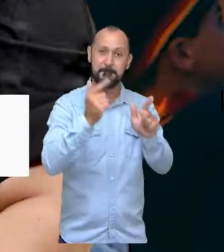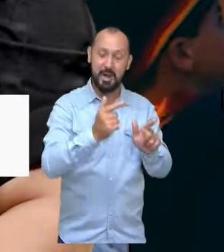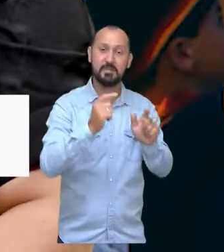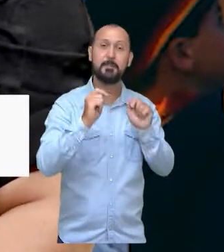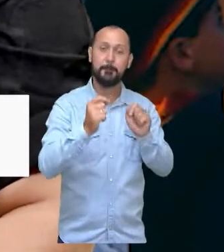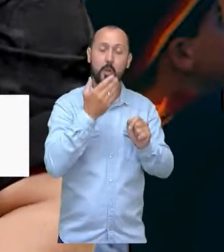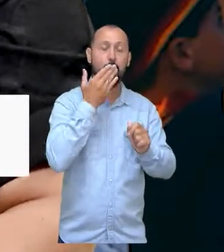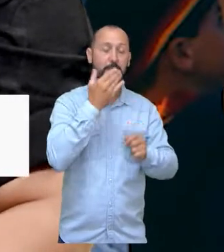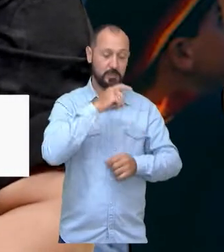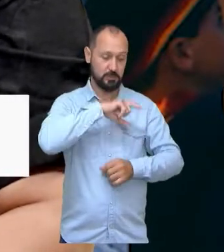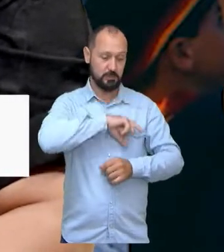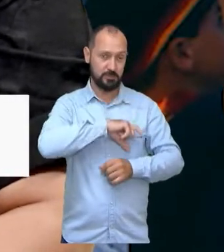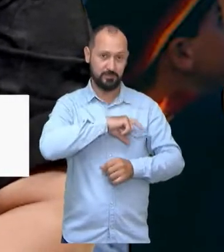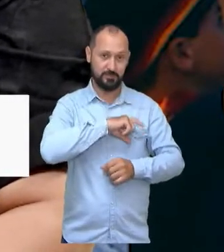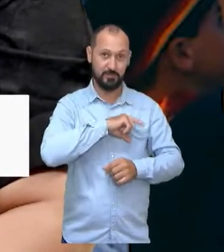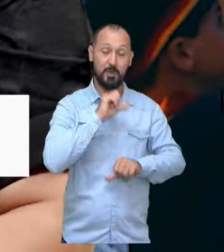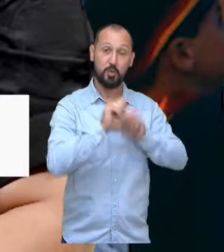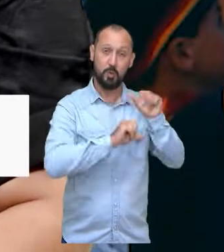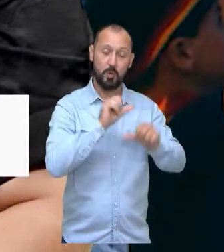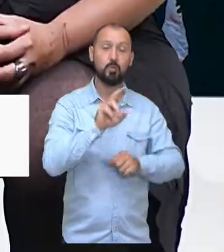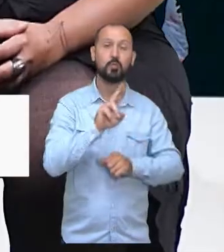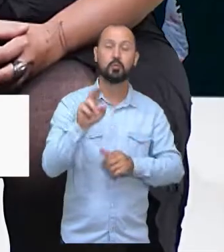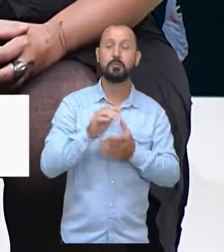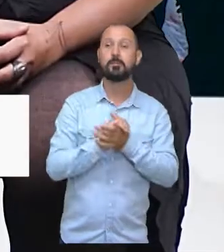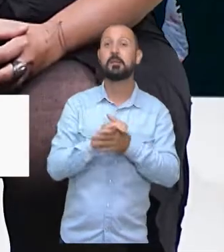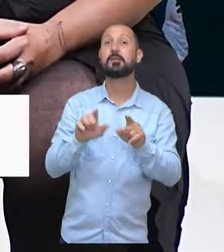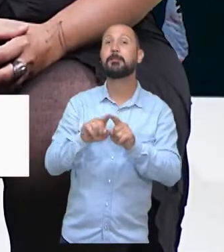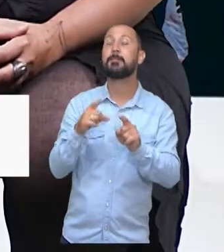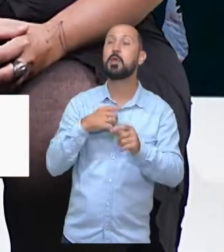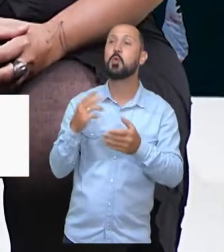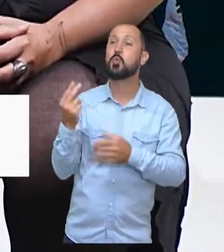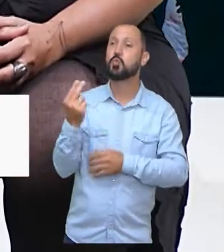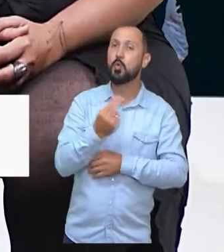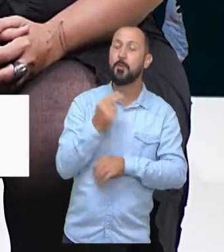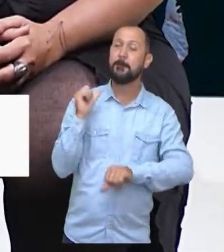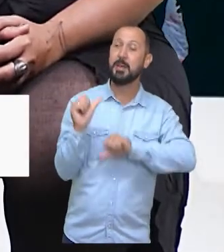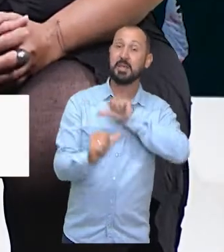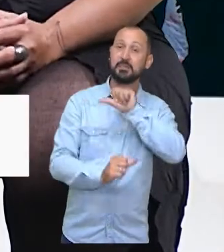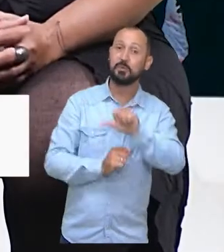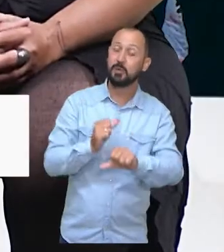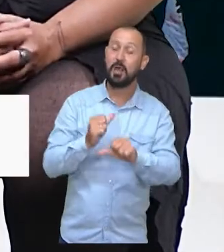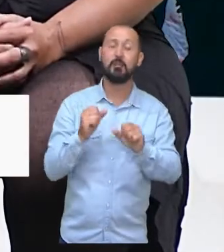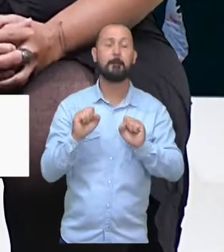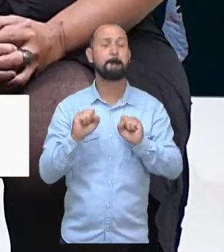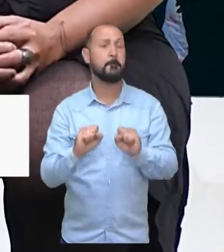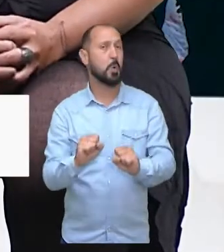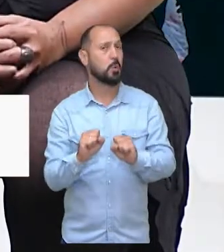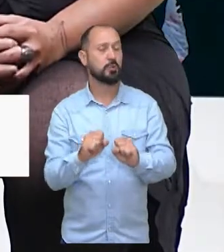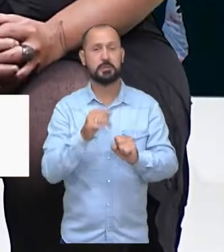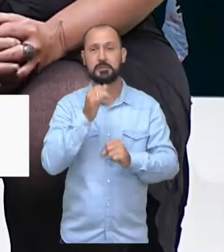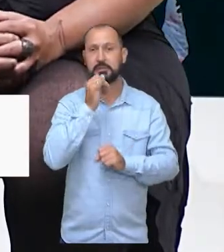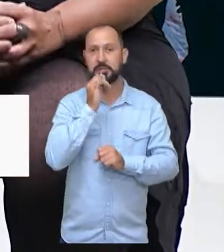informações sobre o processo de retificação de nome também, tanto